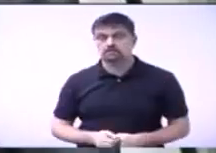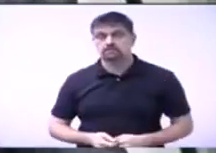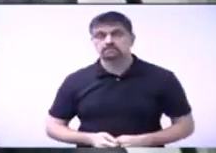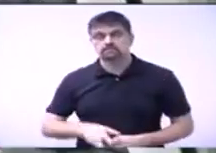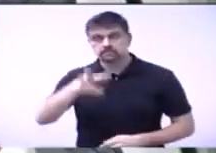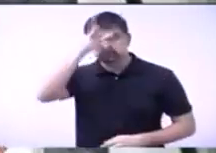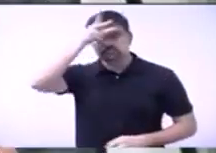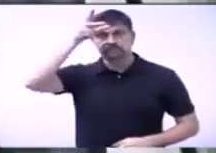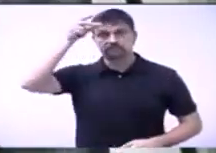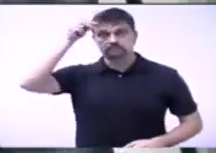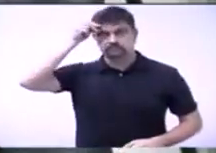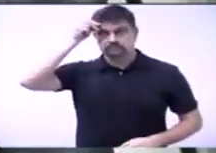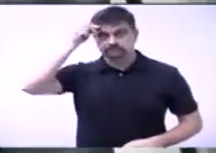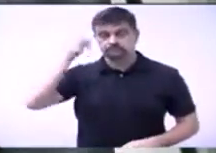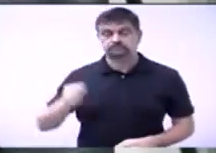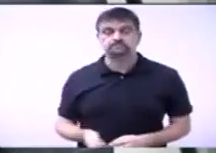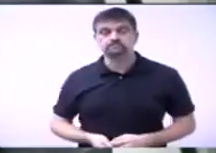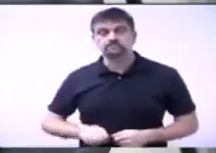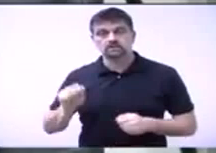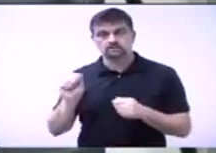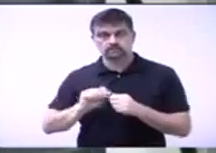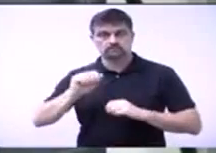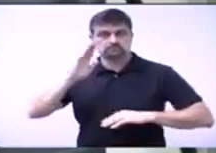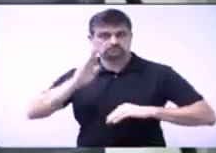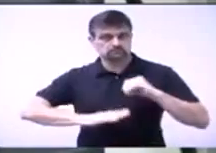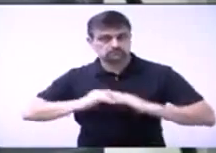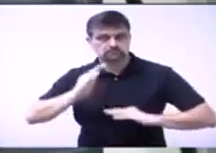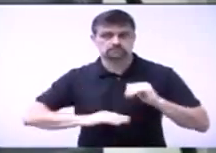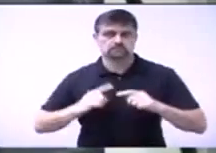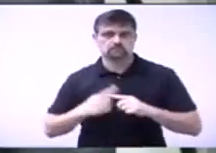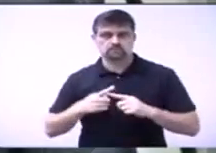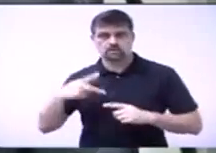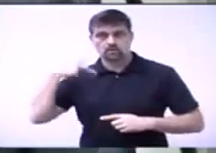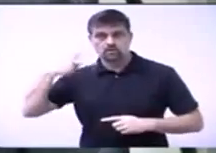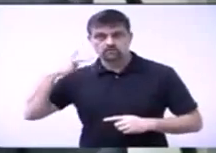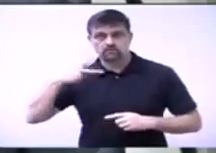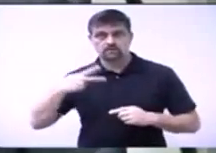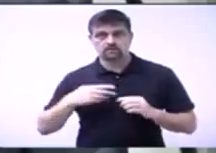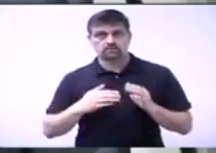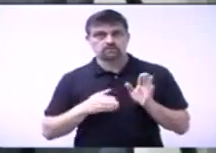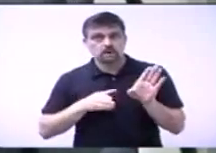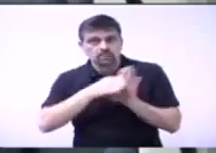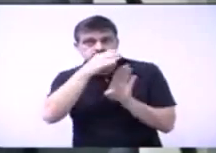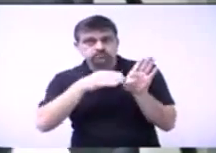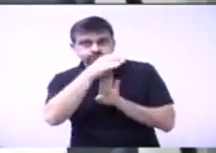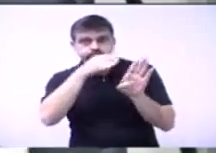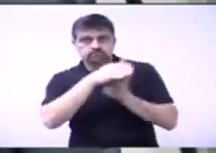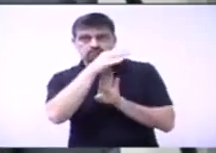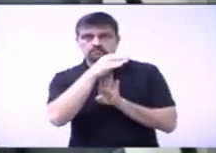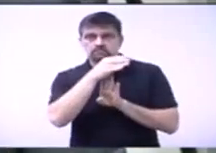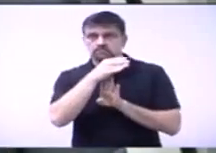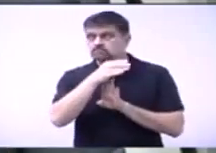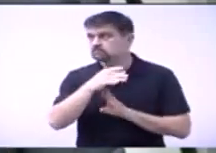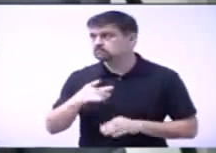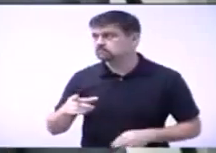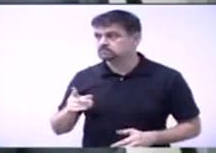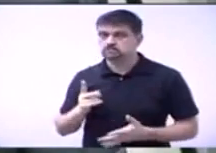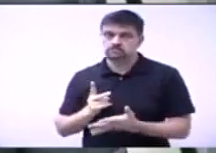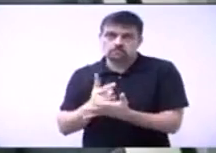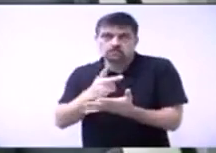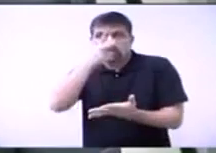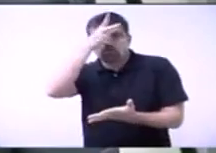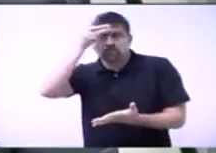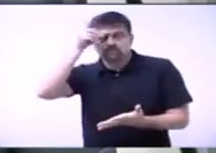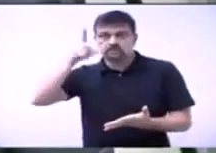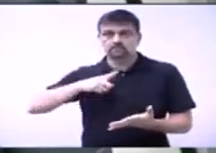o executivo, o prefeito fez alguma coisa porque o vereador indicou, nem sempre é assim, porque o próprio prefeito ele